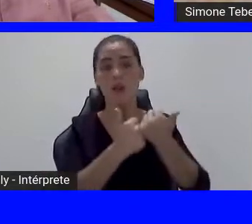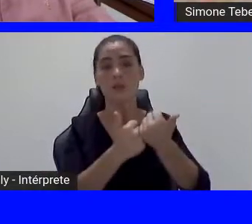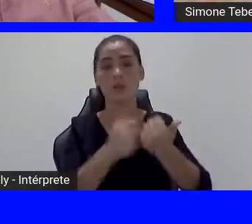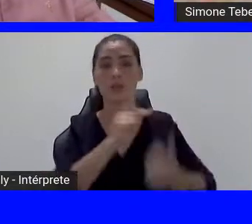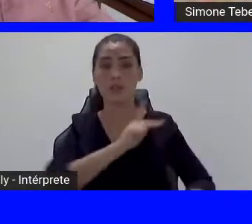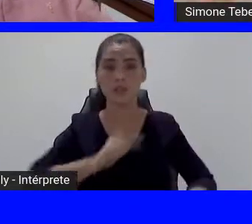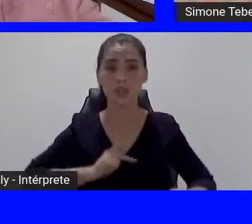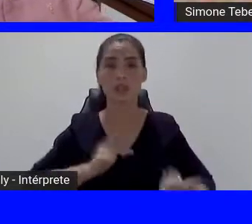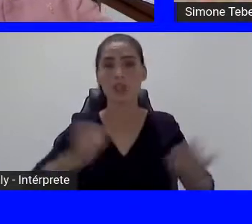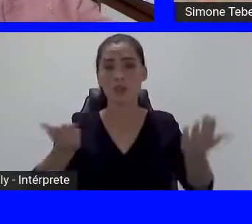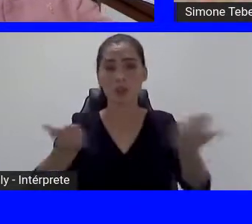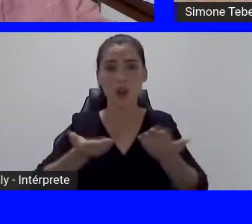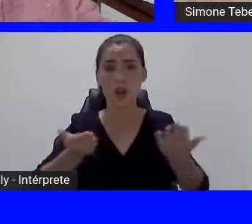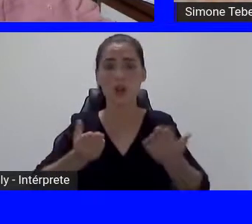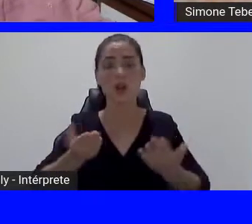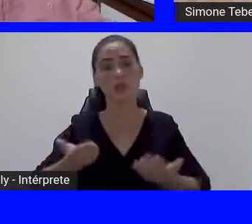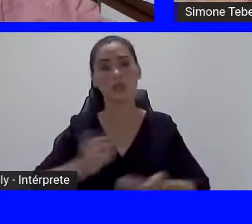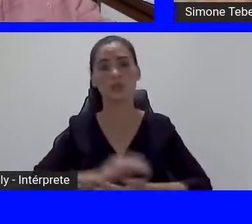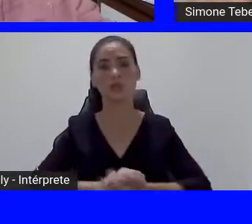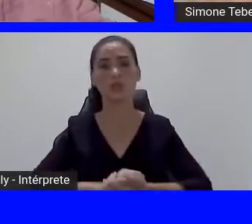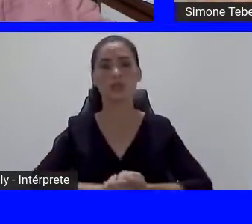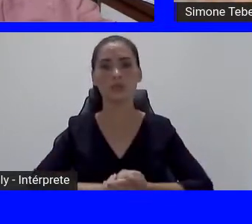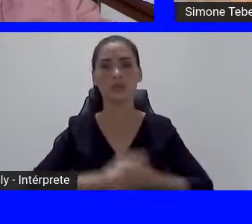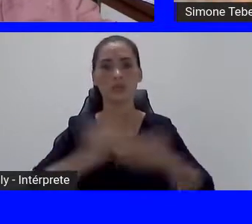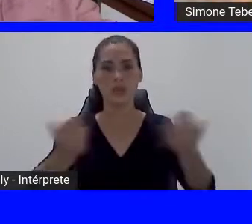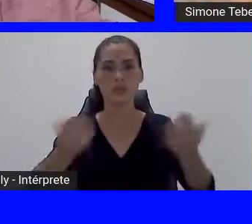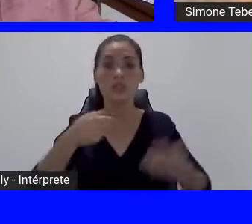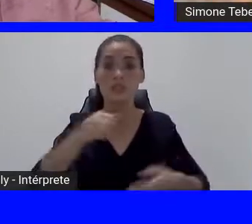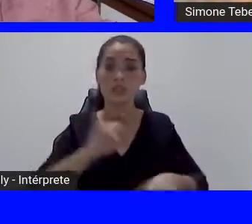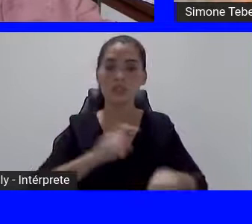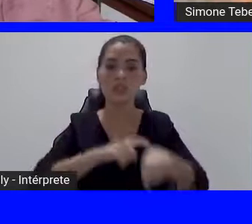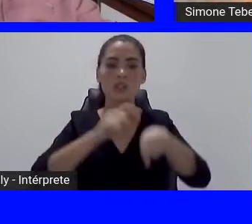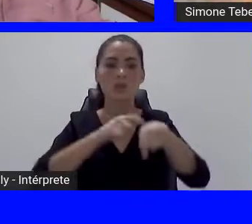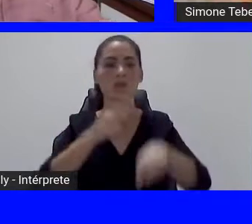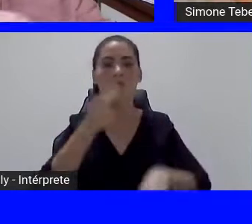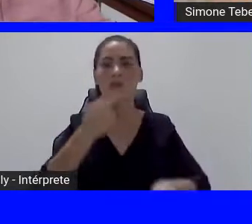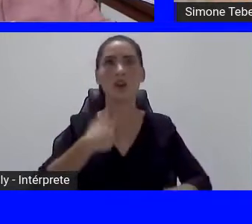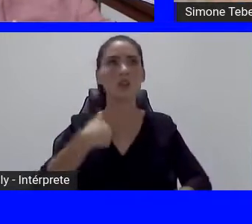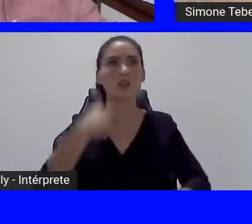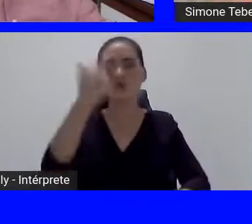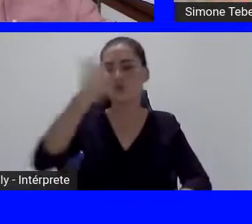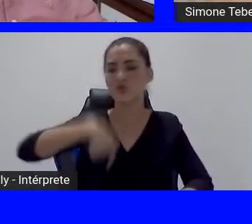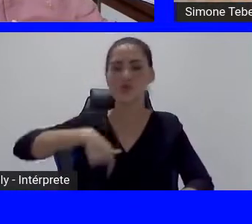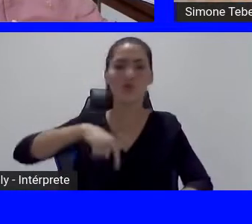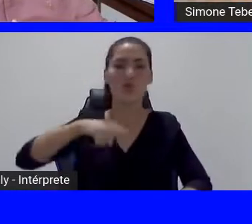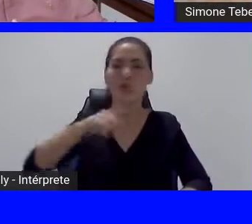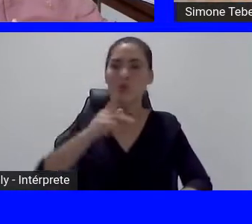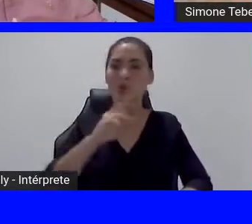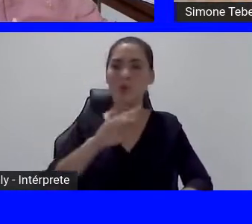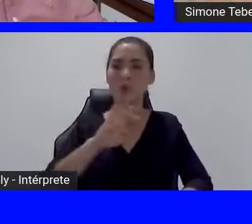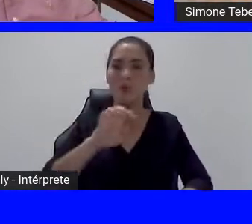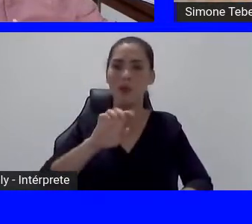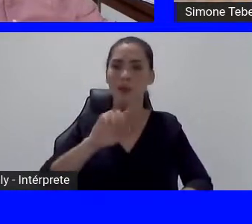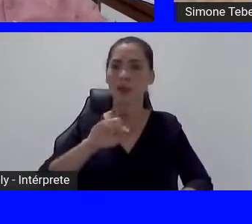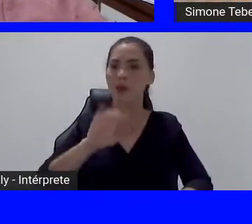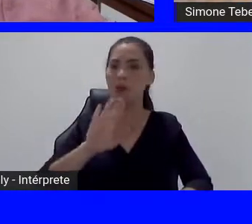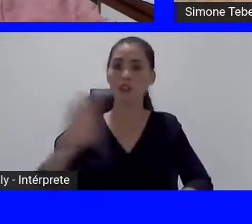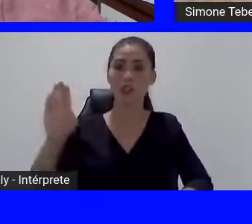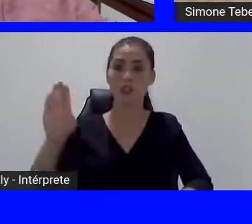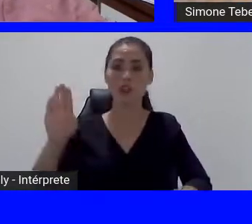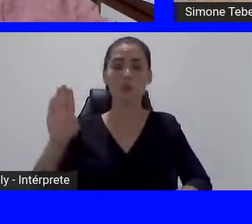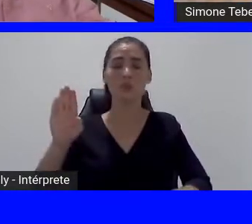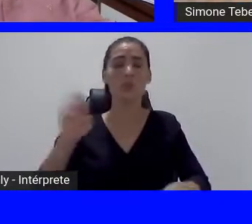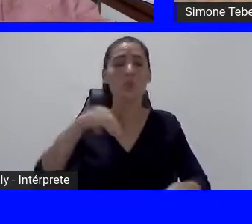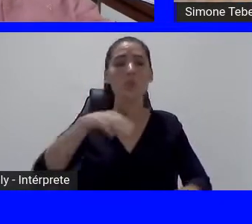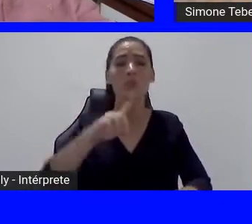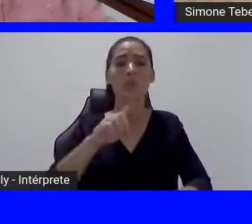nós não conseguimos. Se eu falar agora, nesse momento, eu não sou mais pré-candidata do MDB, o MDB não tem alternativa, porque o MDB do Norte